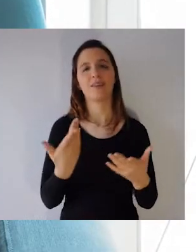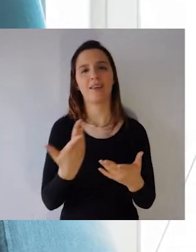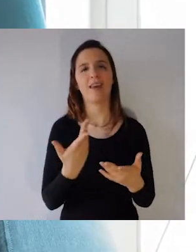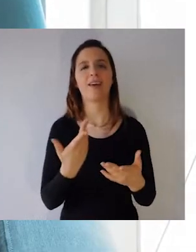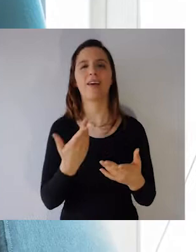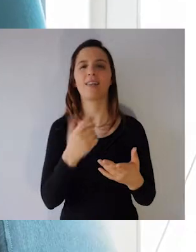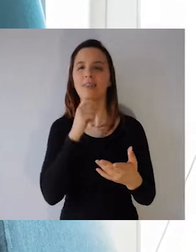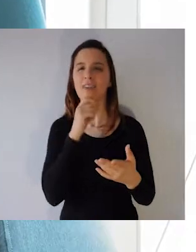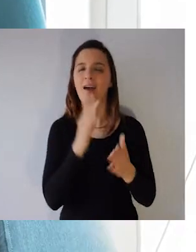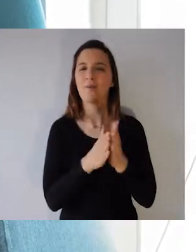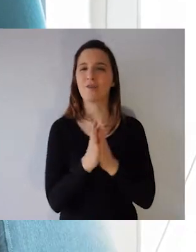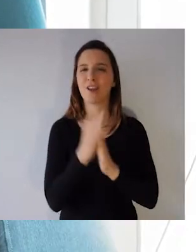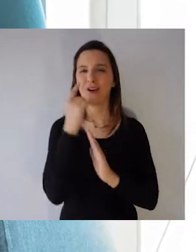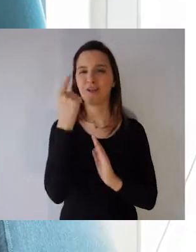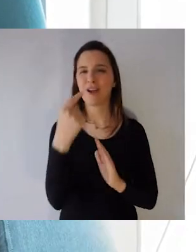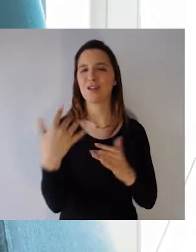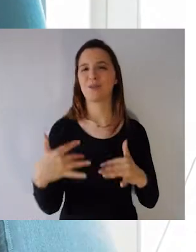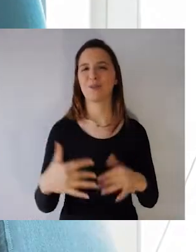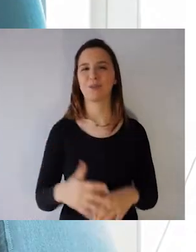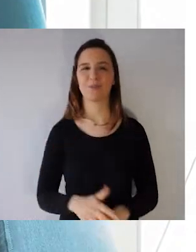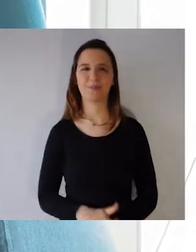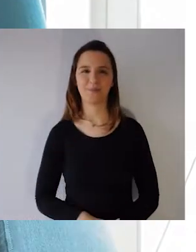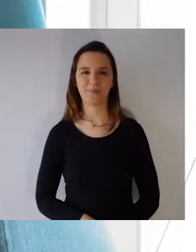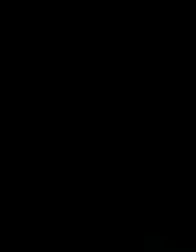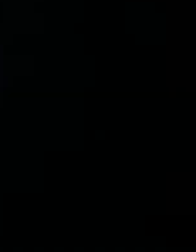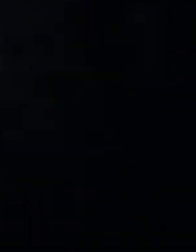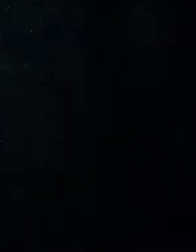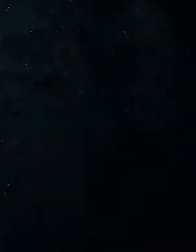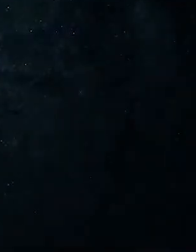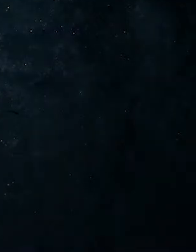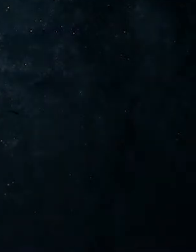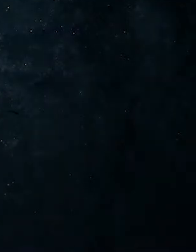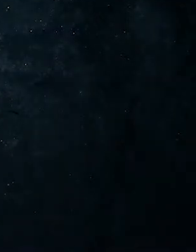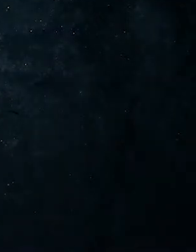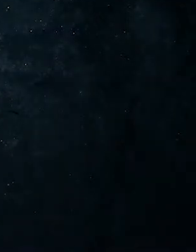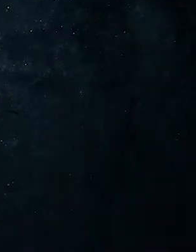argumentos de sobra para uma grande viagem.